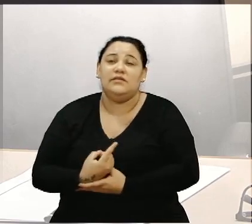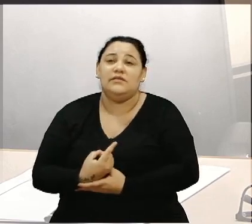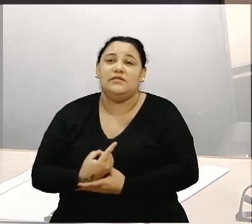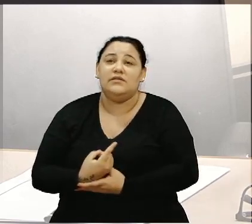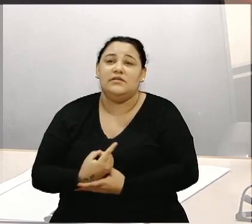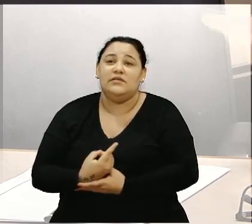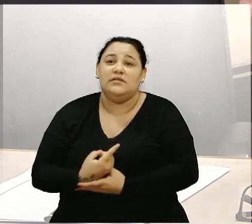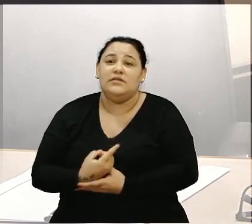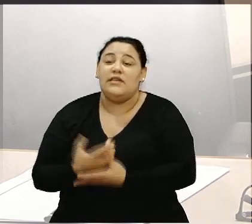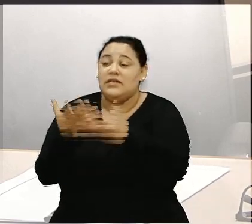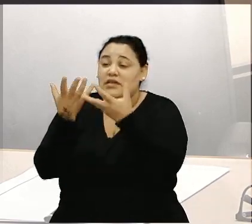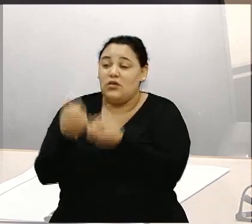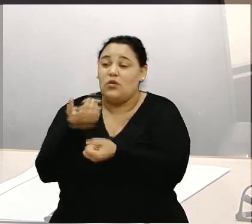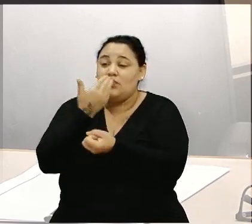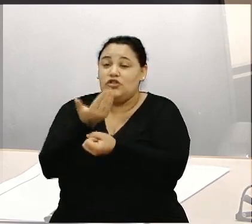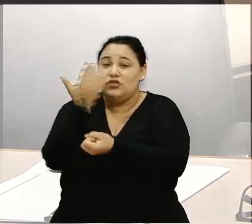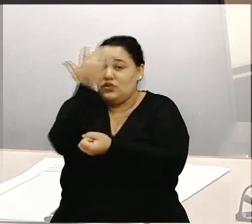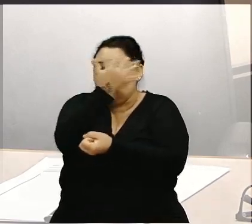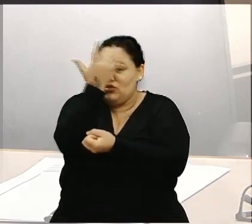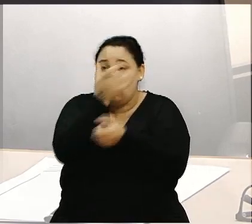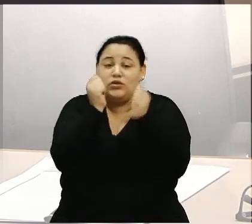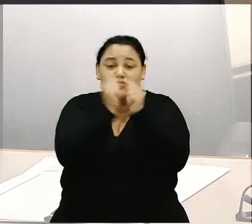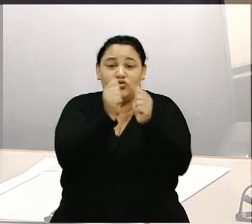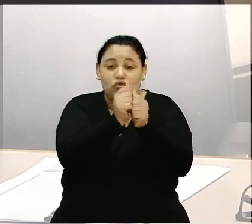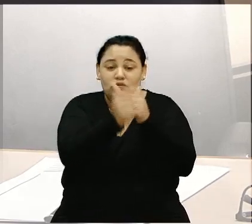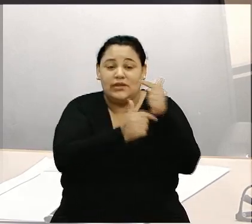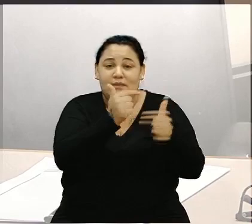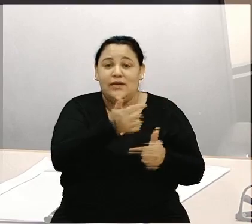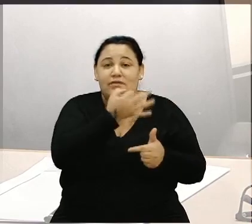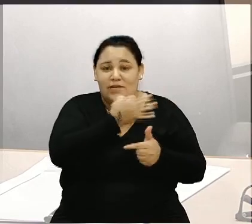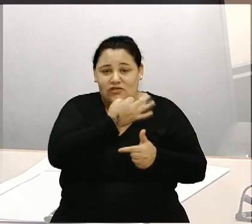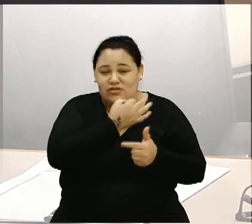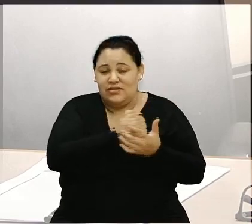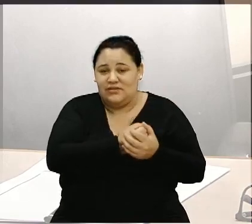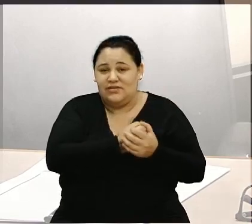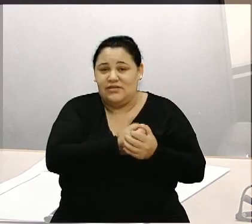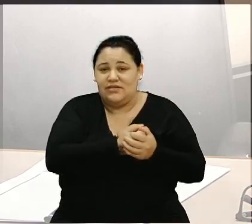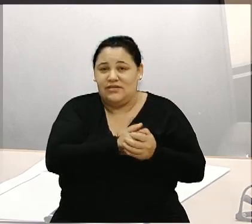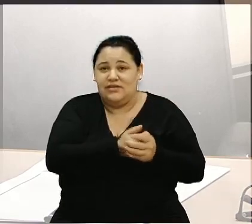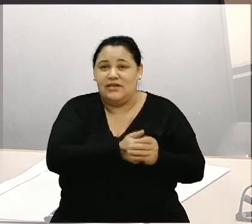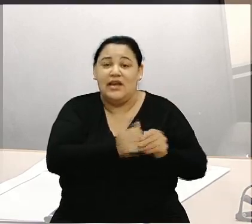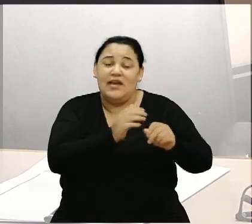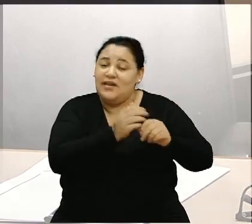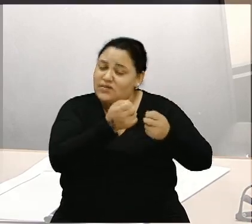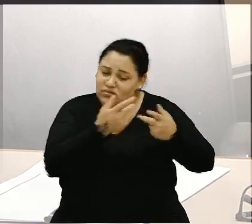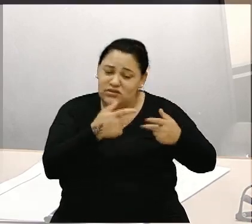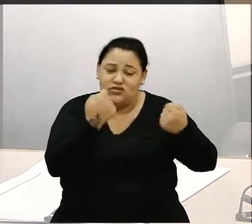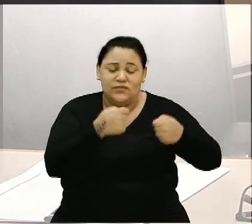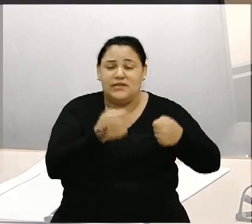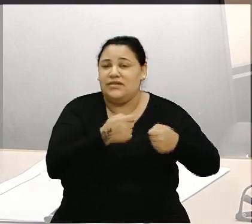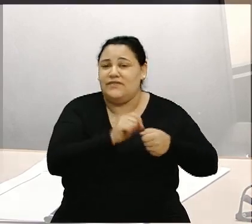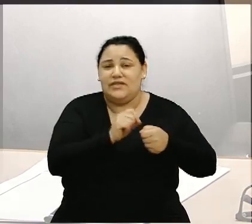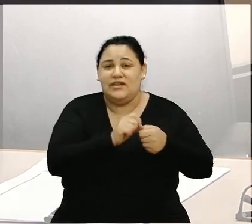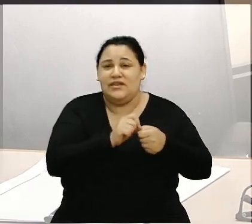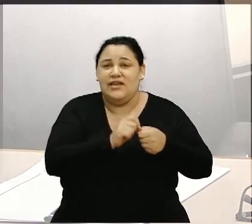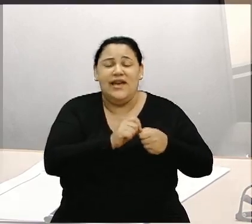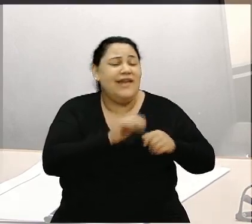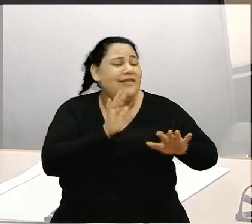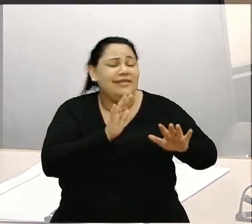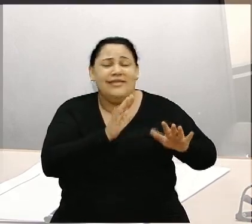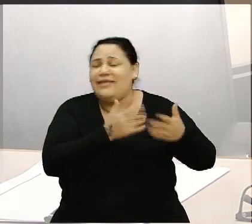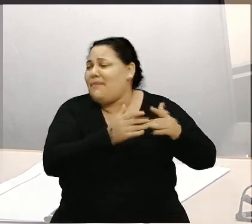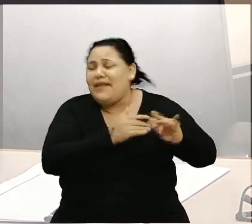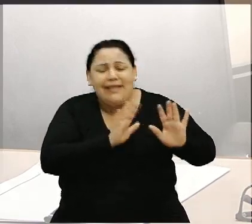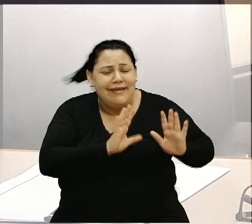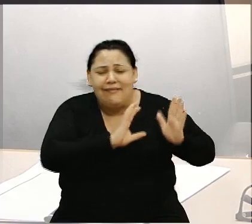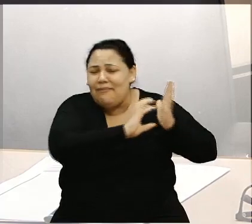o pedido do prefeito Adiló e juntos trabalhando pela nossa Caxias. E é isso que nós temos que fazer. Independente de partidos políticos, nós estamos